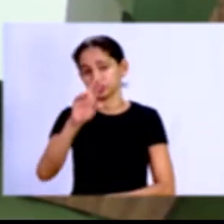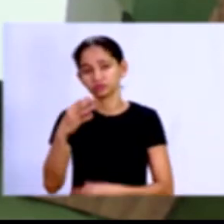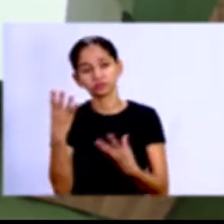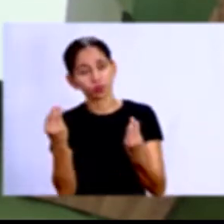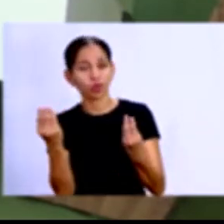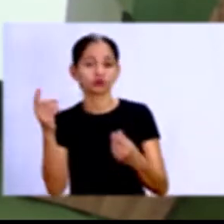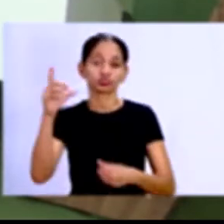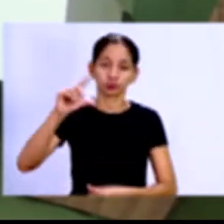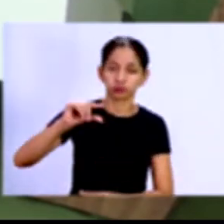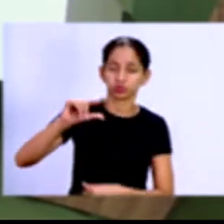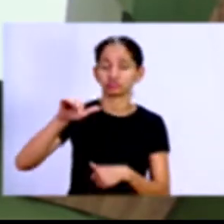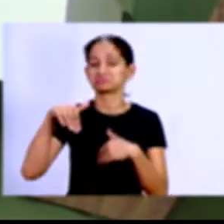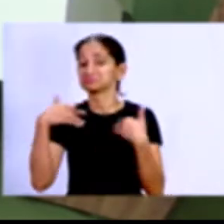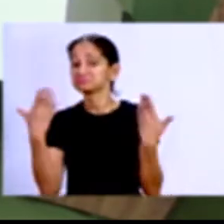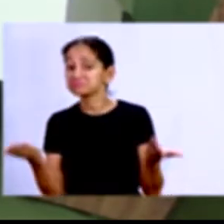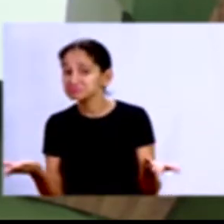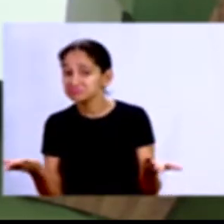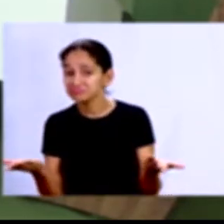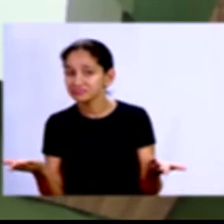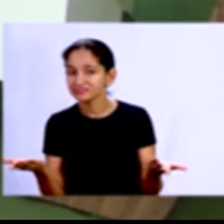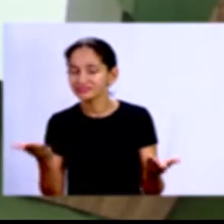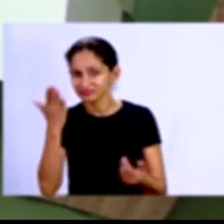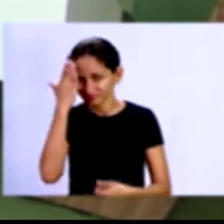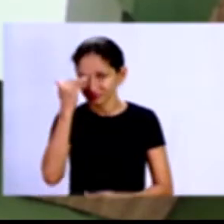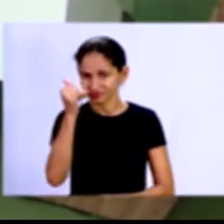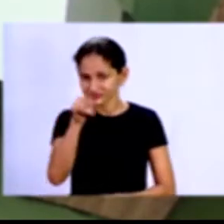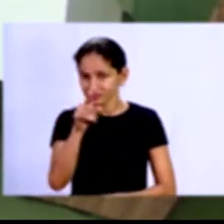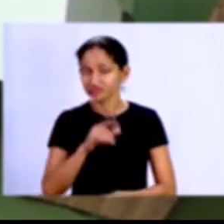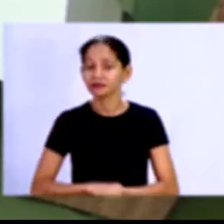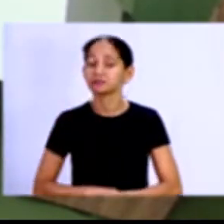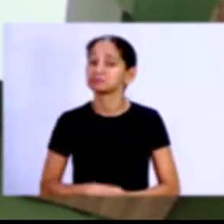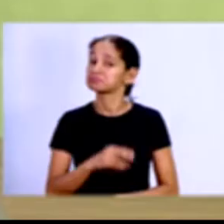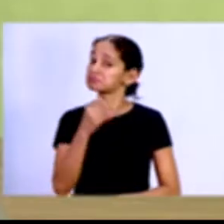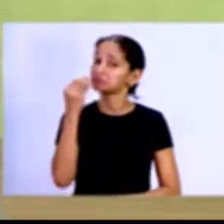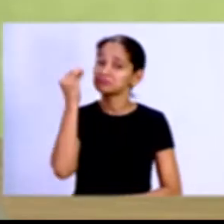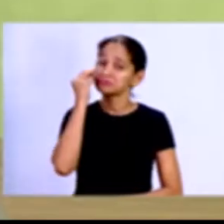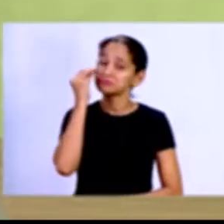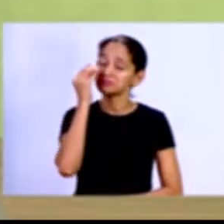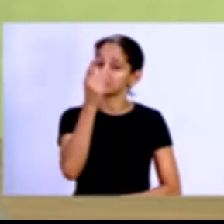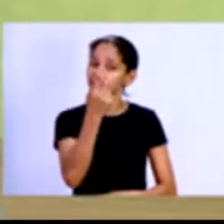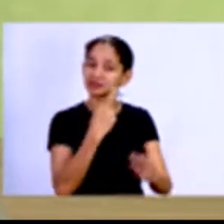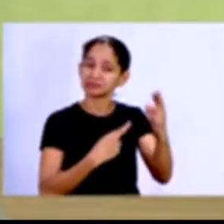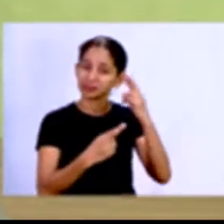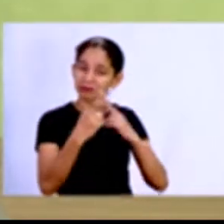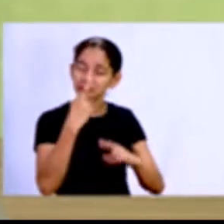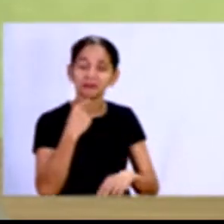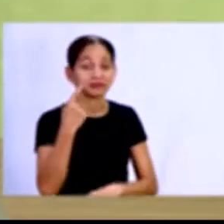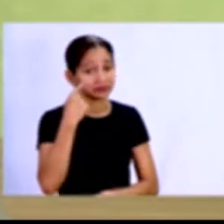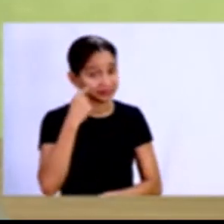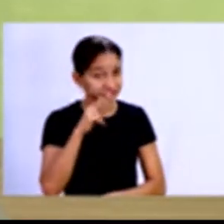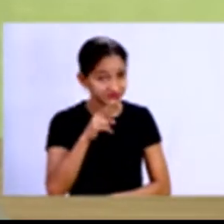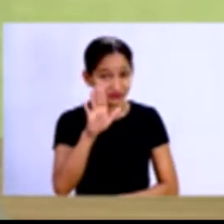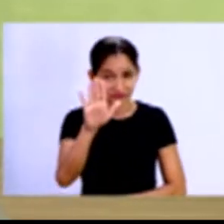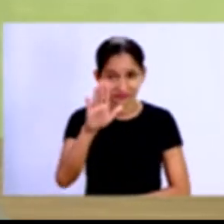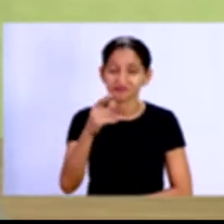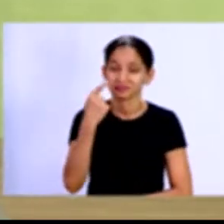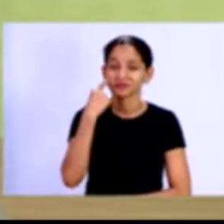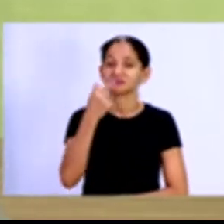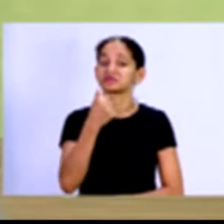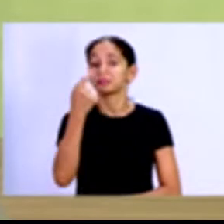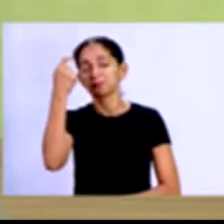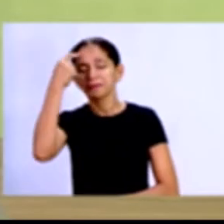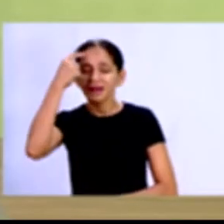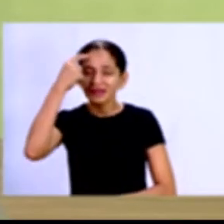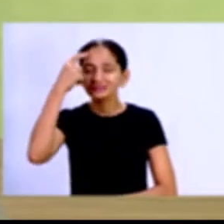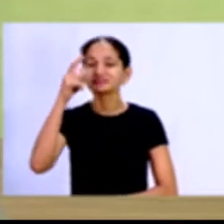muito importantes ou são pouco importantes? Será que os nossos alunos já verificaram essa importância, né, dar aquela ou não?